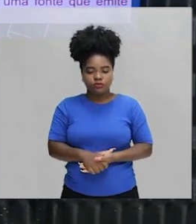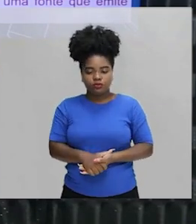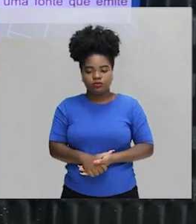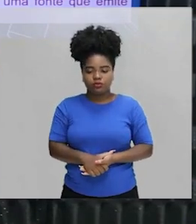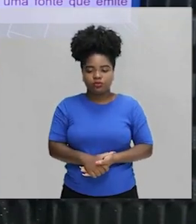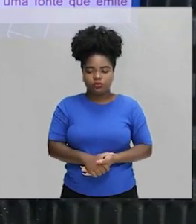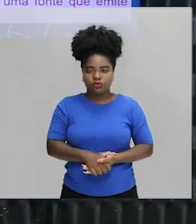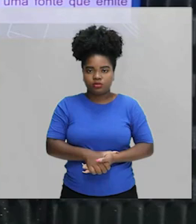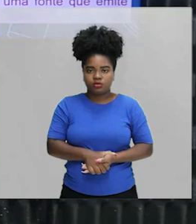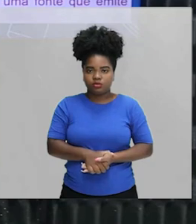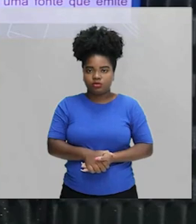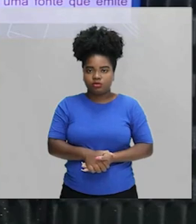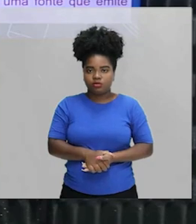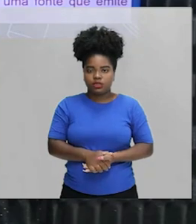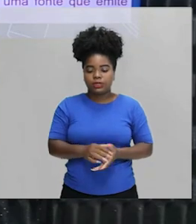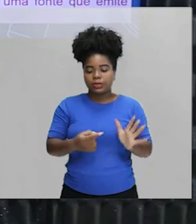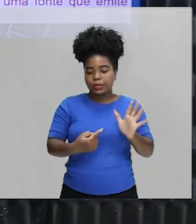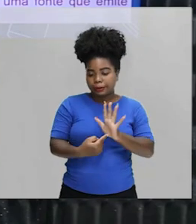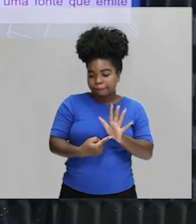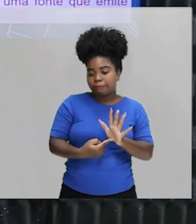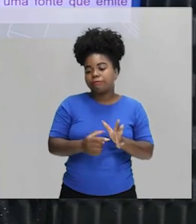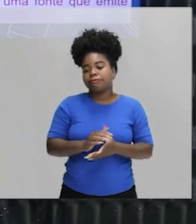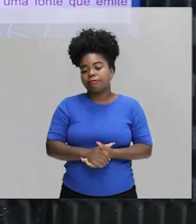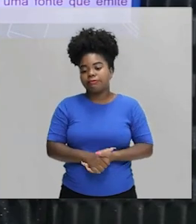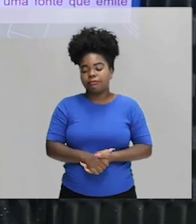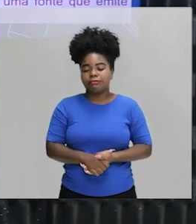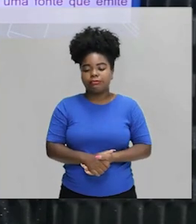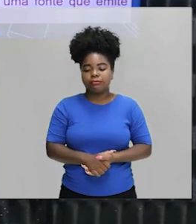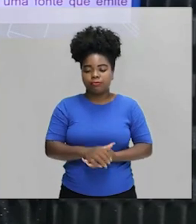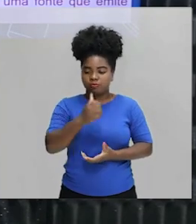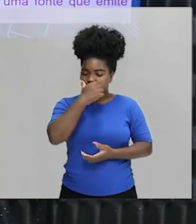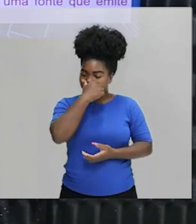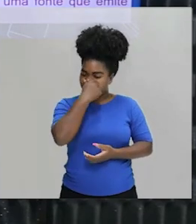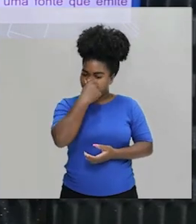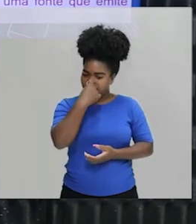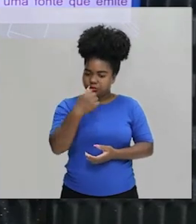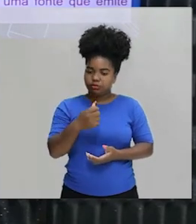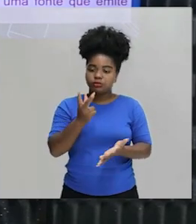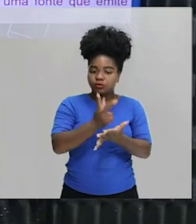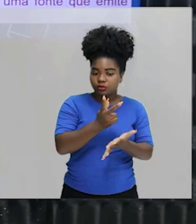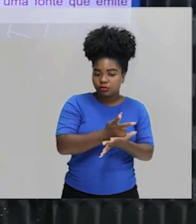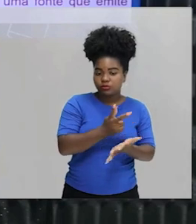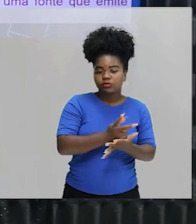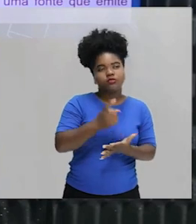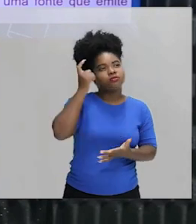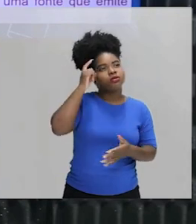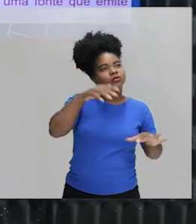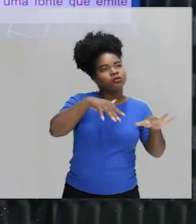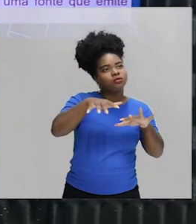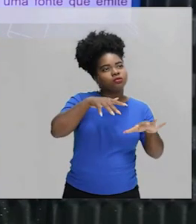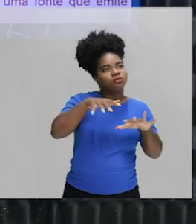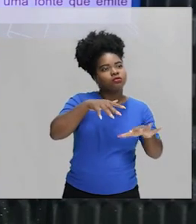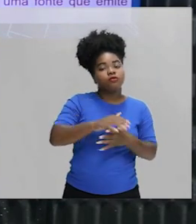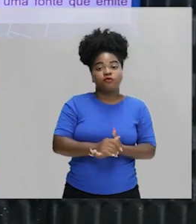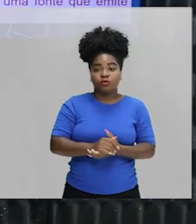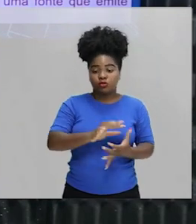vão se apresentar né de forma discreta Tá ok de forma contínua vamos imaginar o movimento dos planetas em